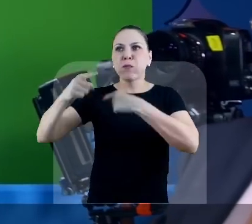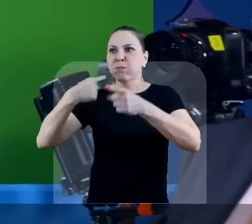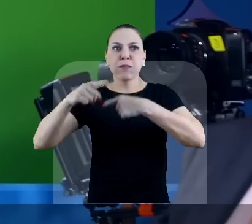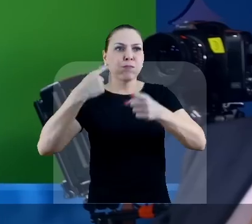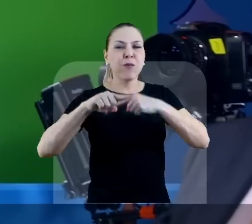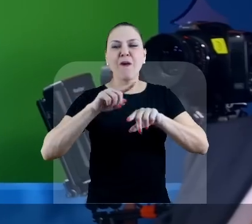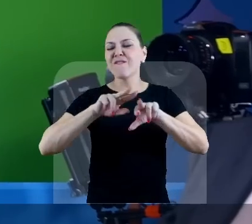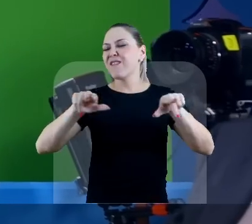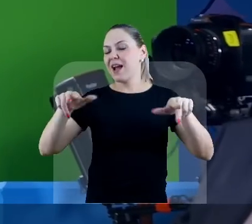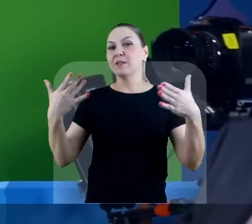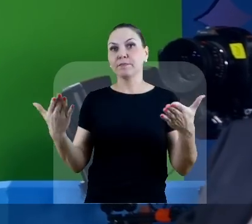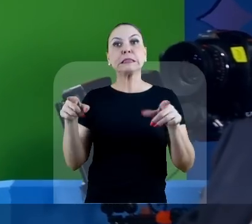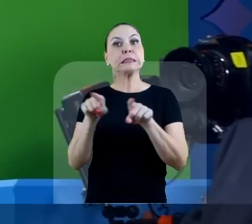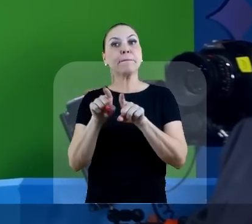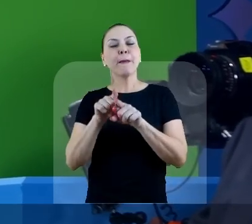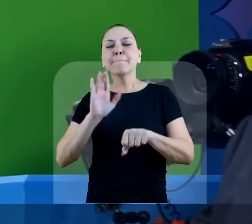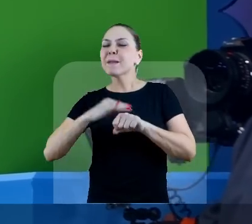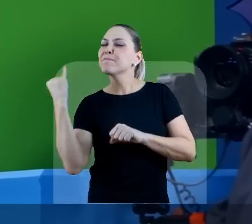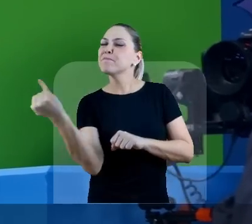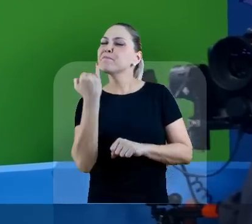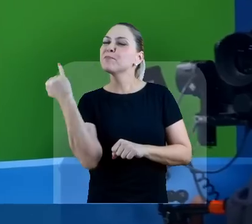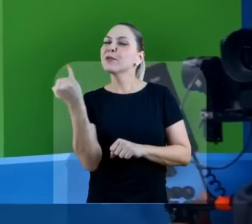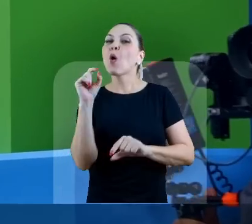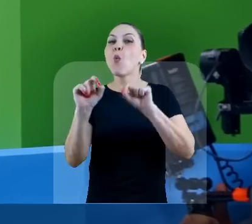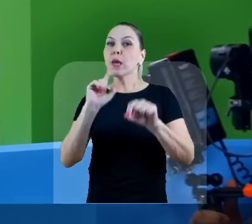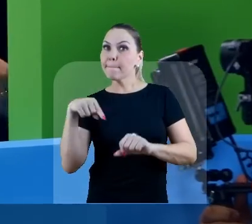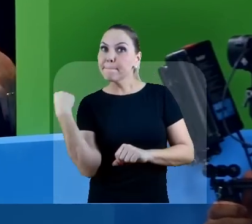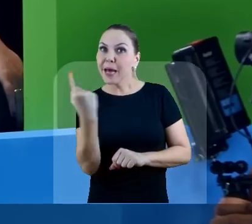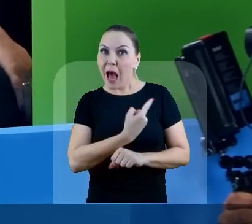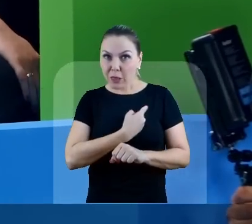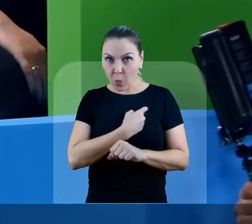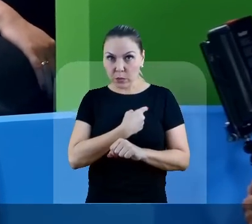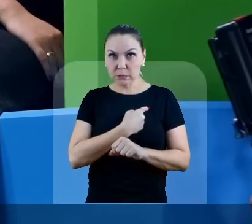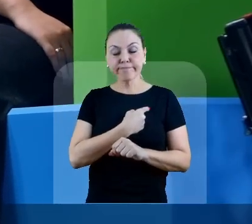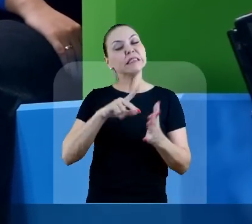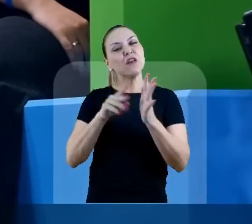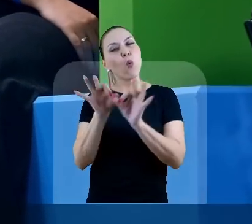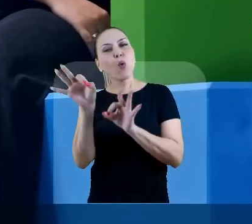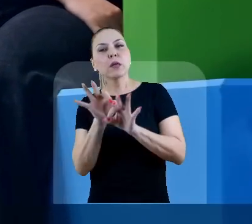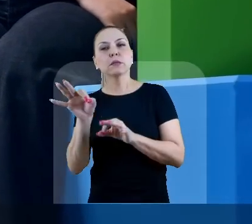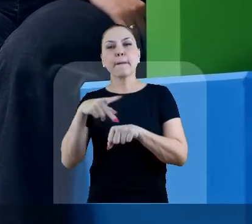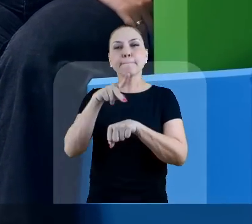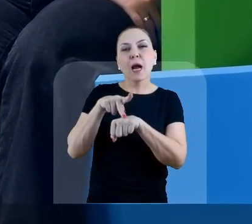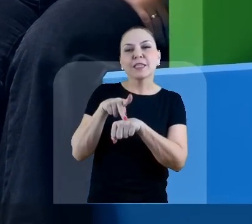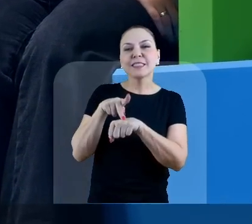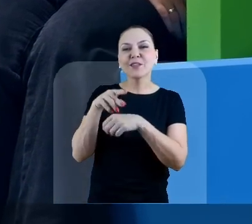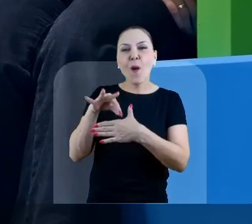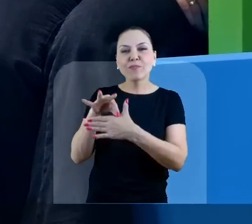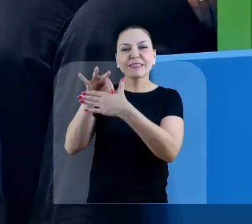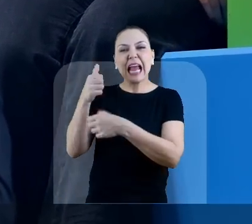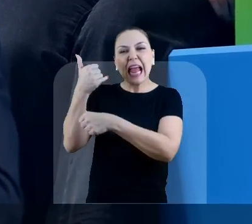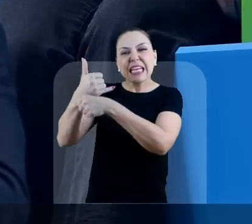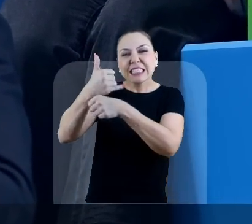mais importante para nós, o que vai ser o momento que nós vamos poder pôr ordem no país com o comando do Bolsonaro e da